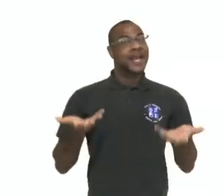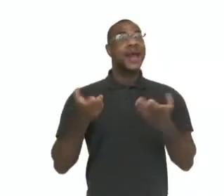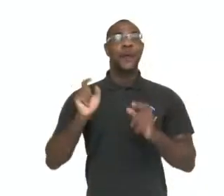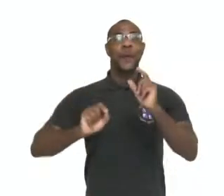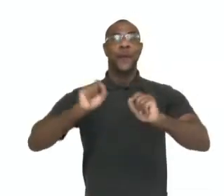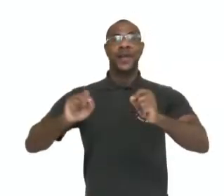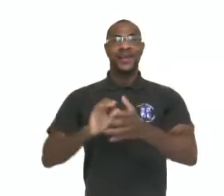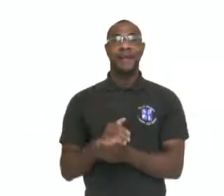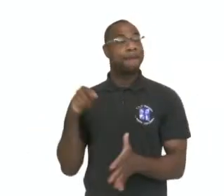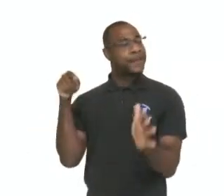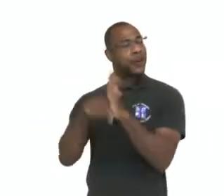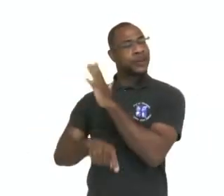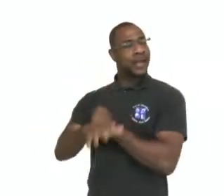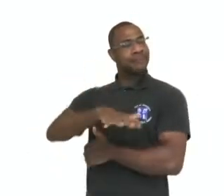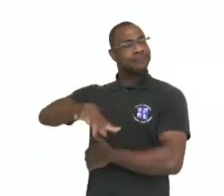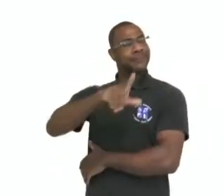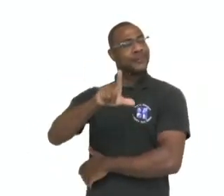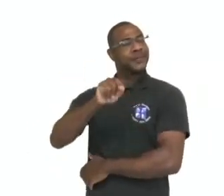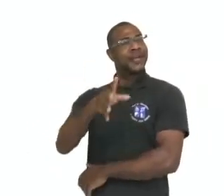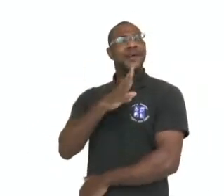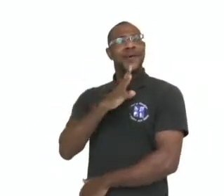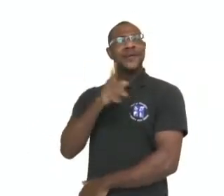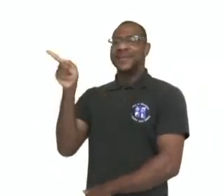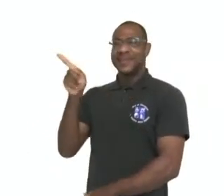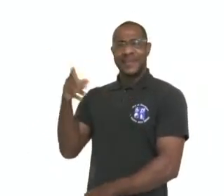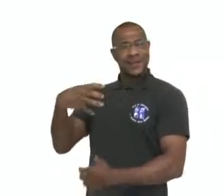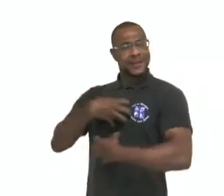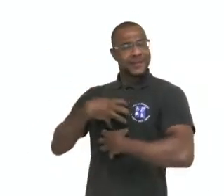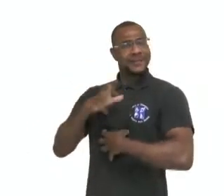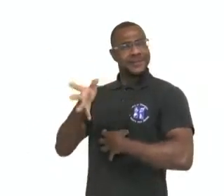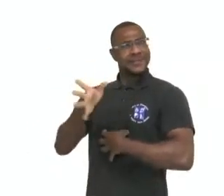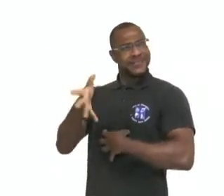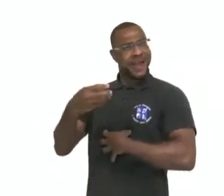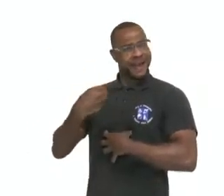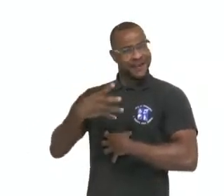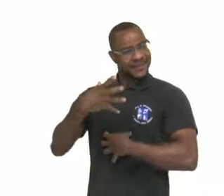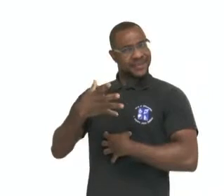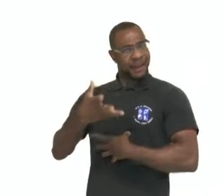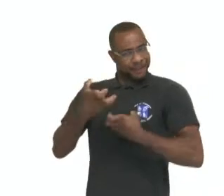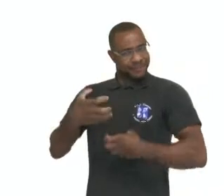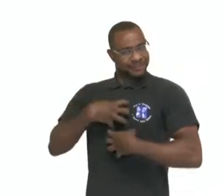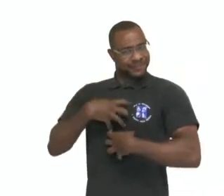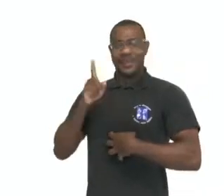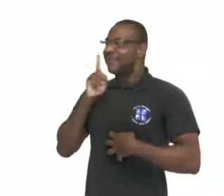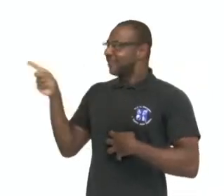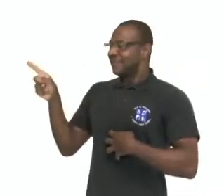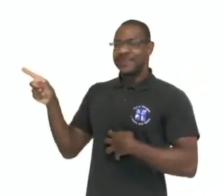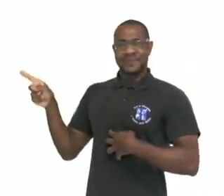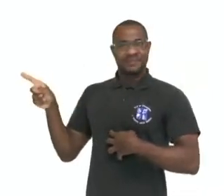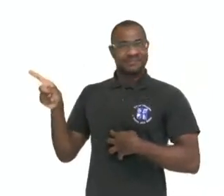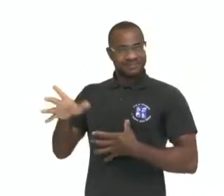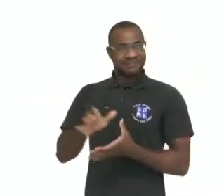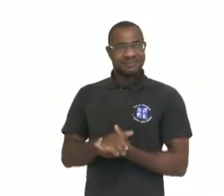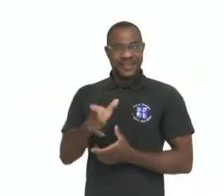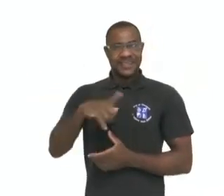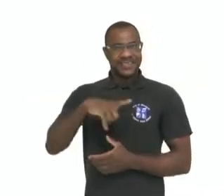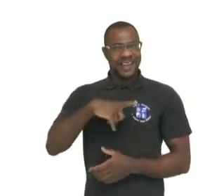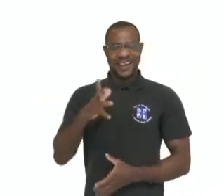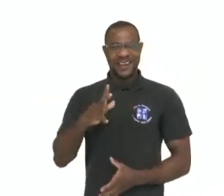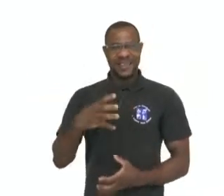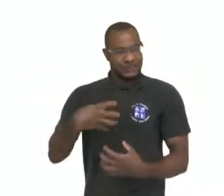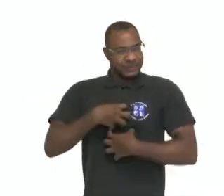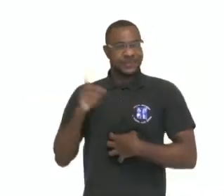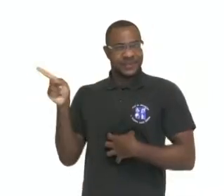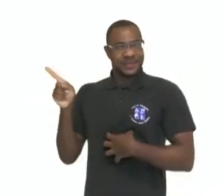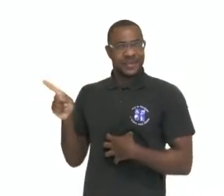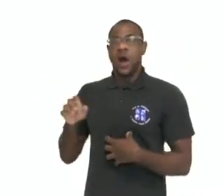já perguntar para vocês se você já viveu uma situação semelhante assim, né? Algumas vezes ao abrirmos ou